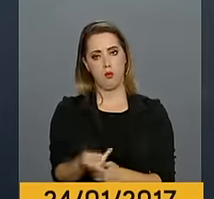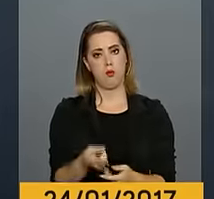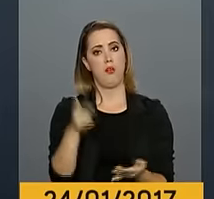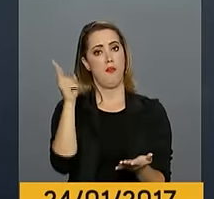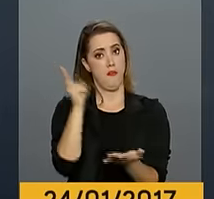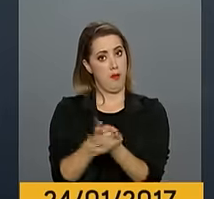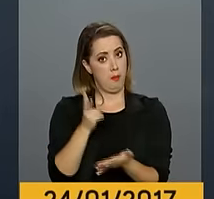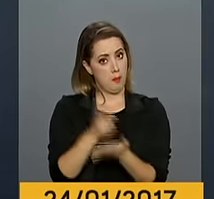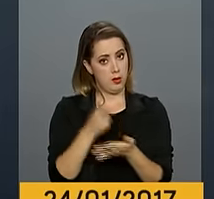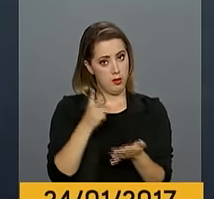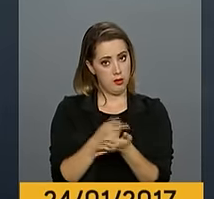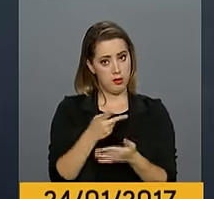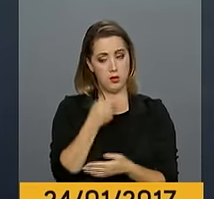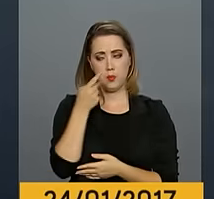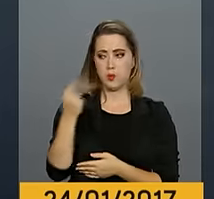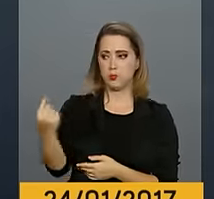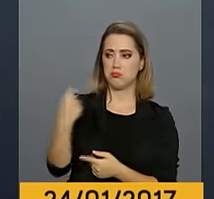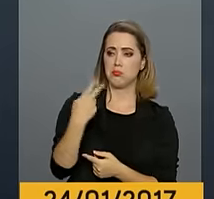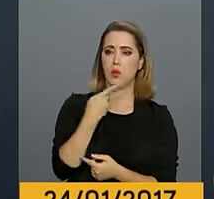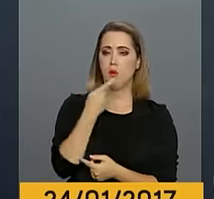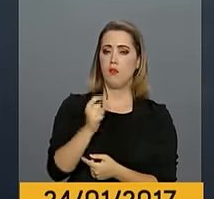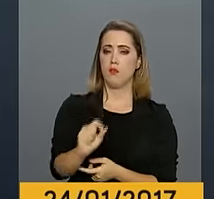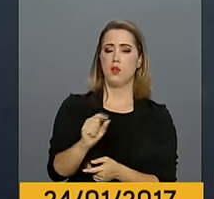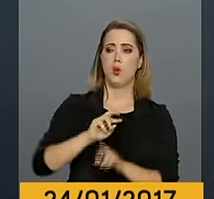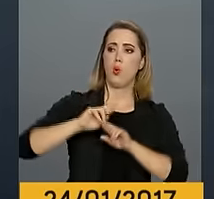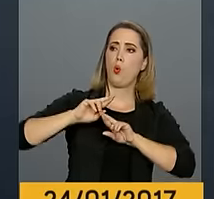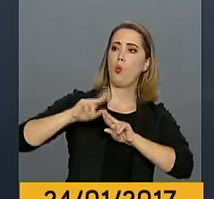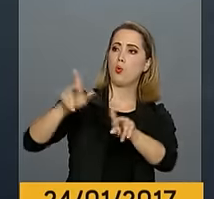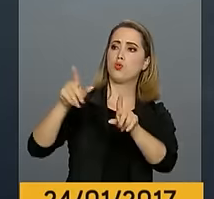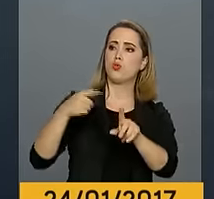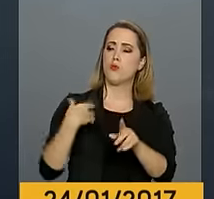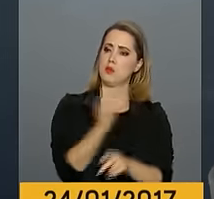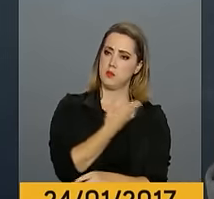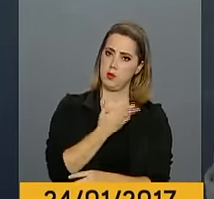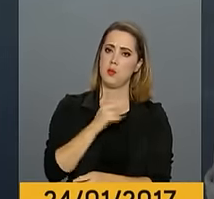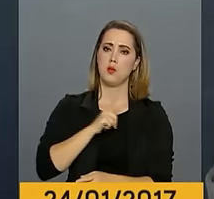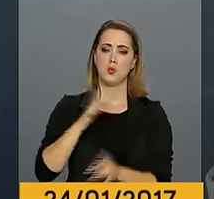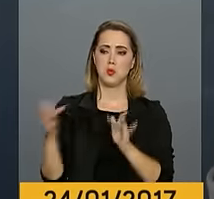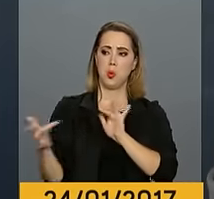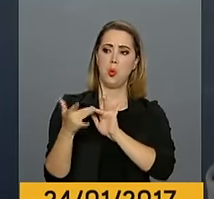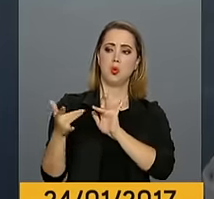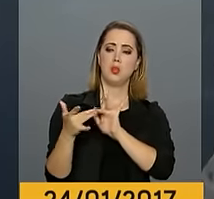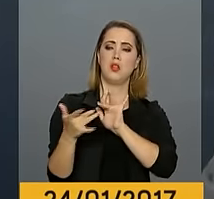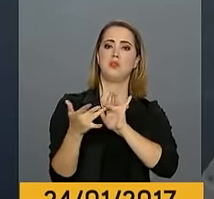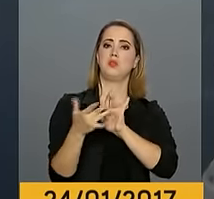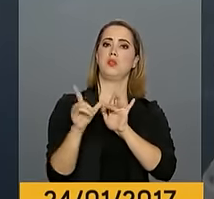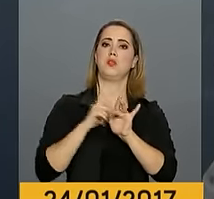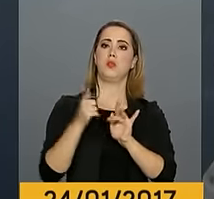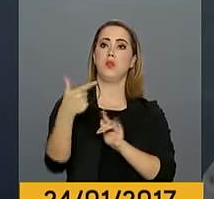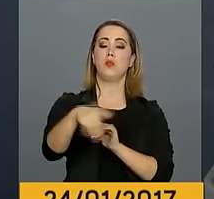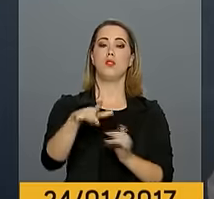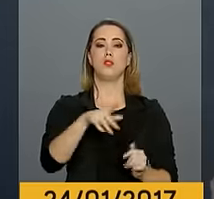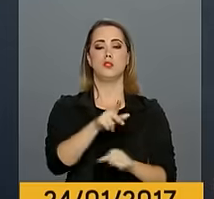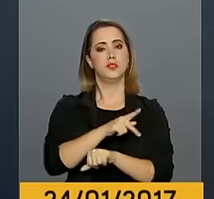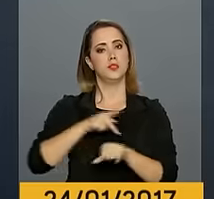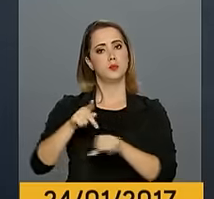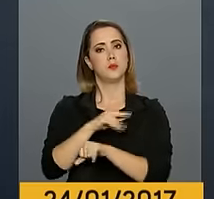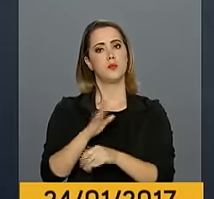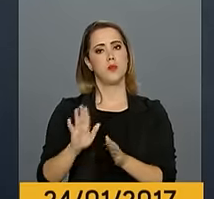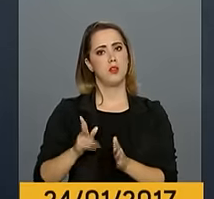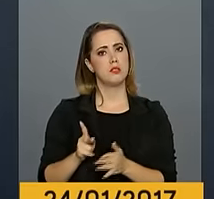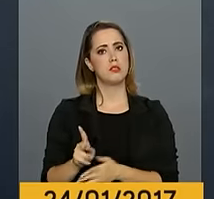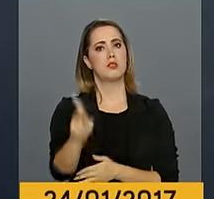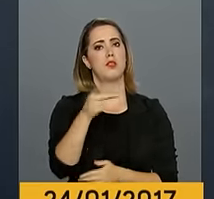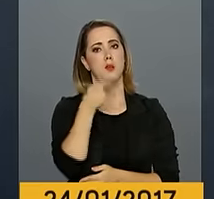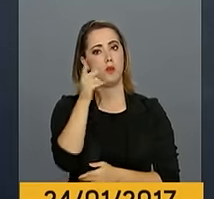alguém aqui se referiu aos vários contatos que eu tenho no exterior e os presidentes, chefes de Estado, chefes de governo, logo tocam no